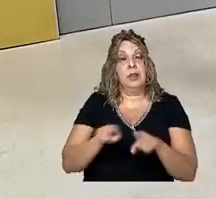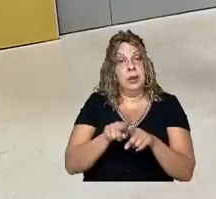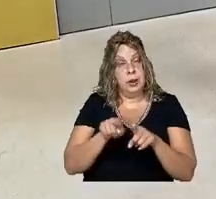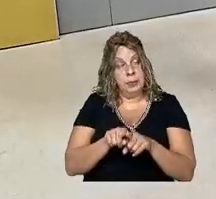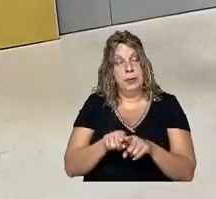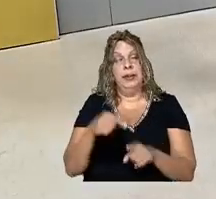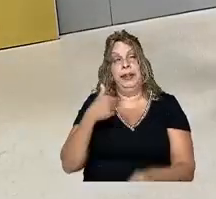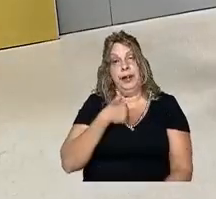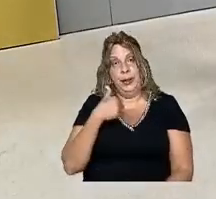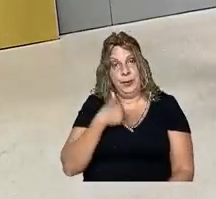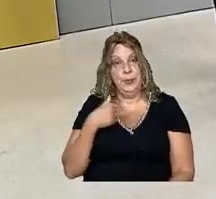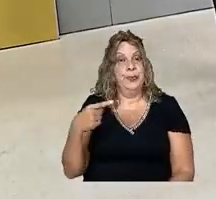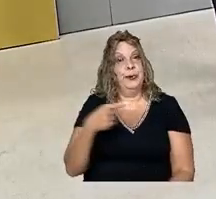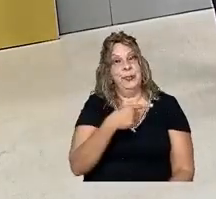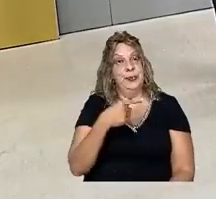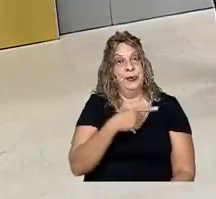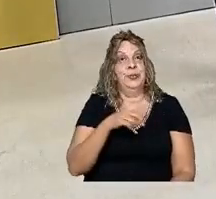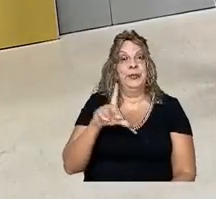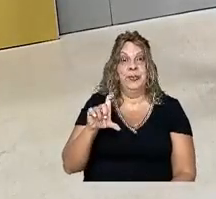estou lá no Insta,